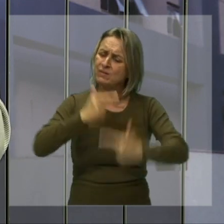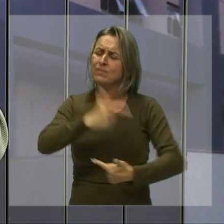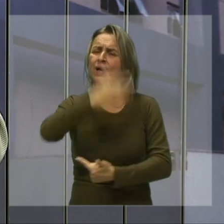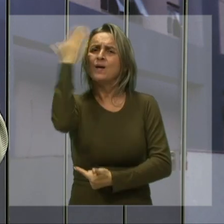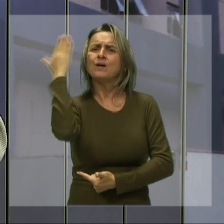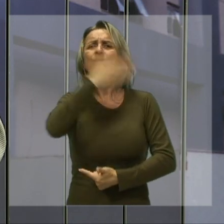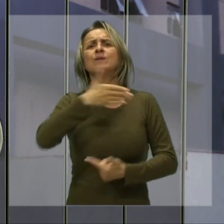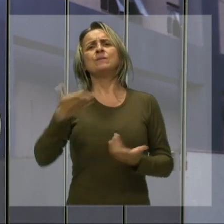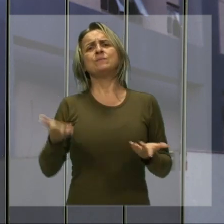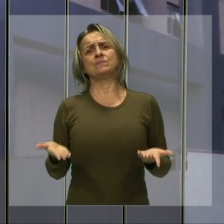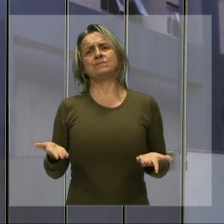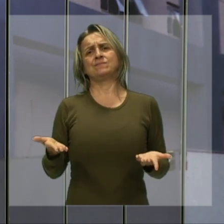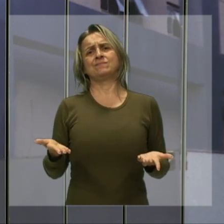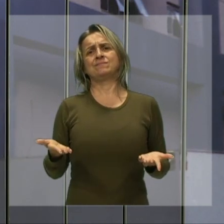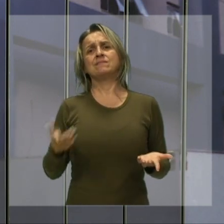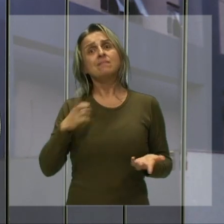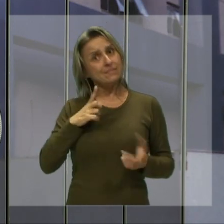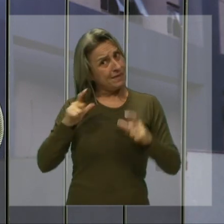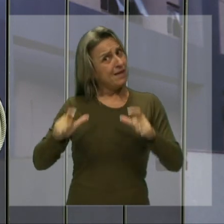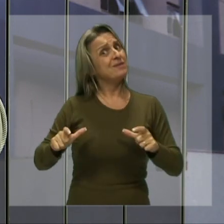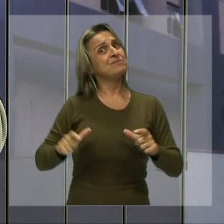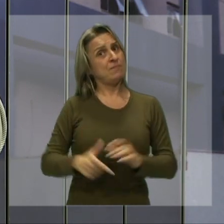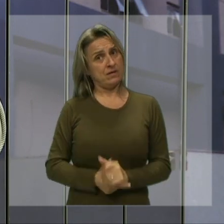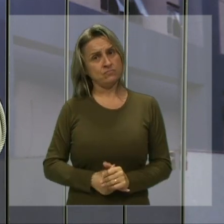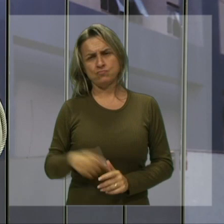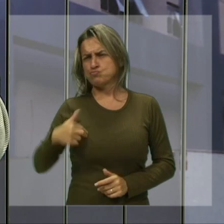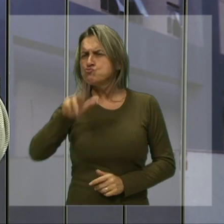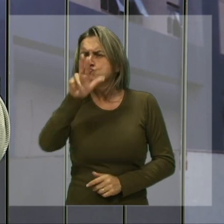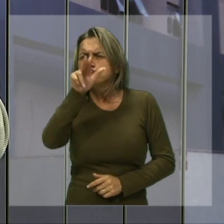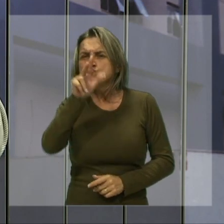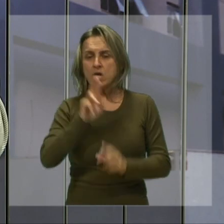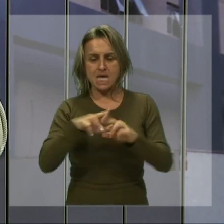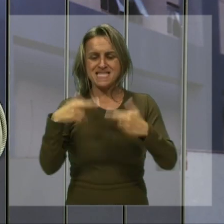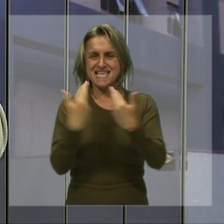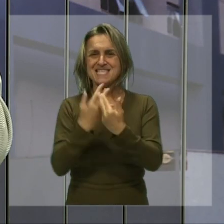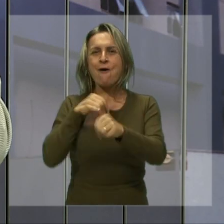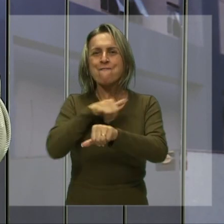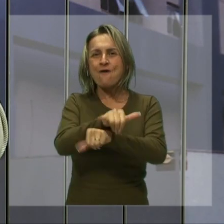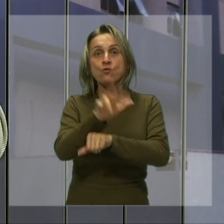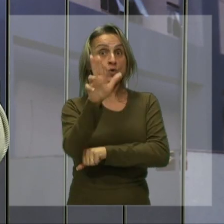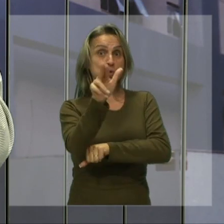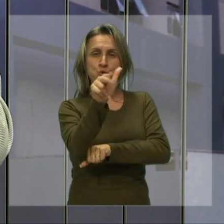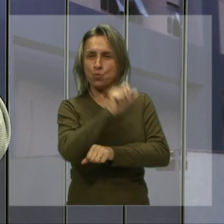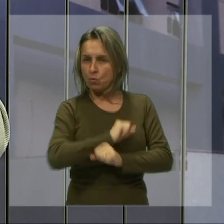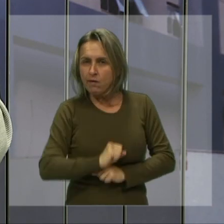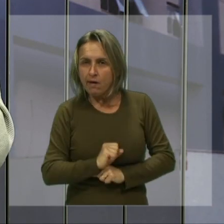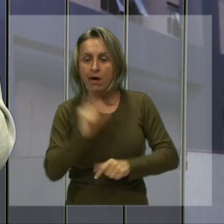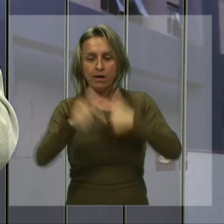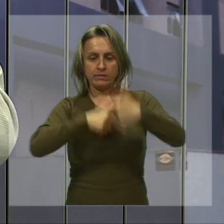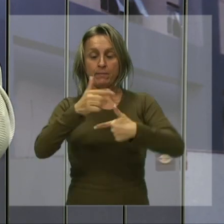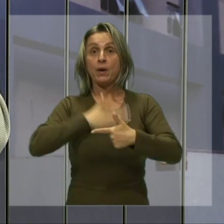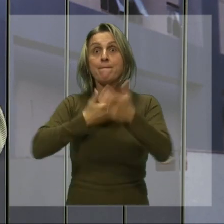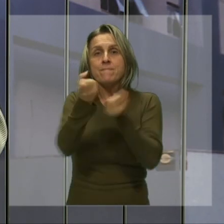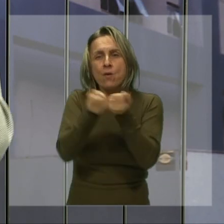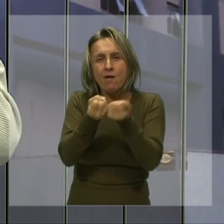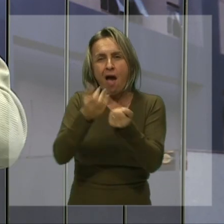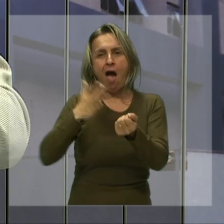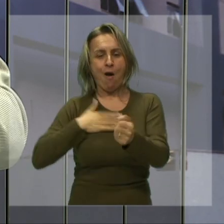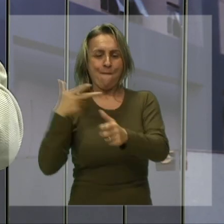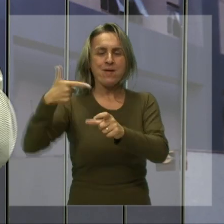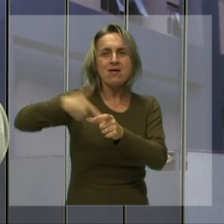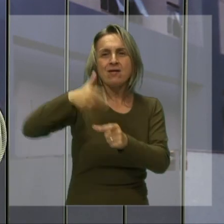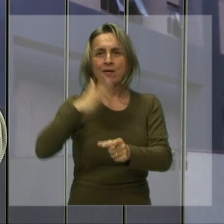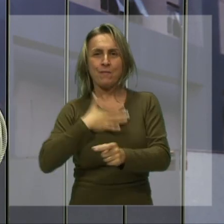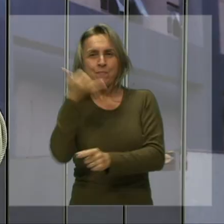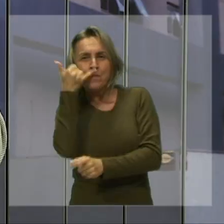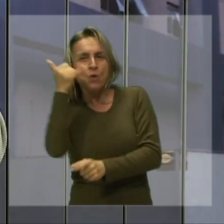espaço. Mesmo assim, nunca faltei sessão, nunca peguei diária, trabalho com o meu carro, minha gasolina, meu telefone, meu pedágio